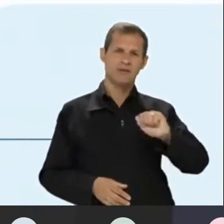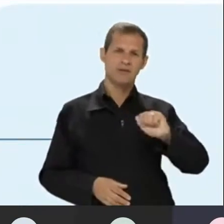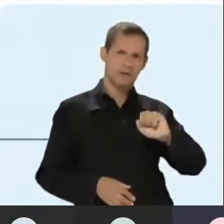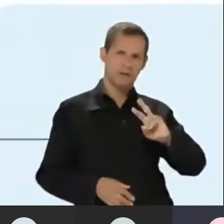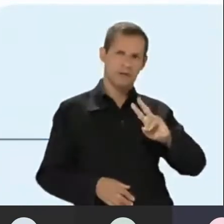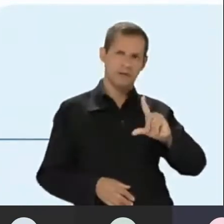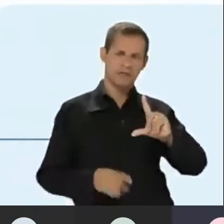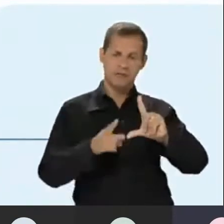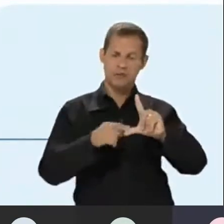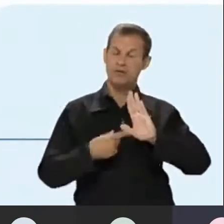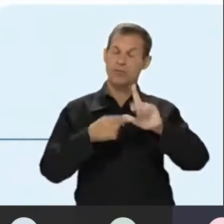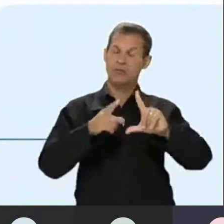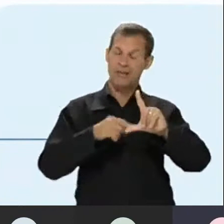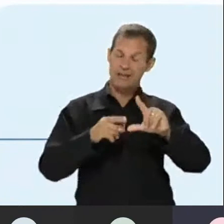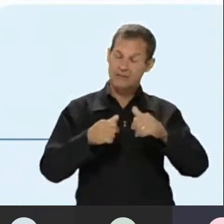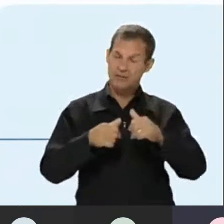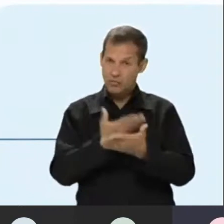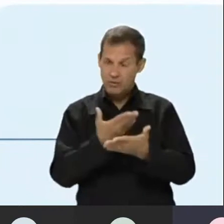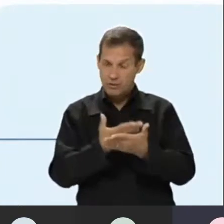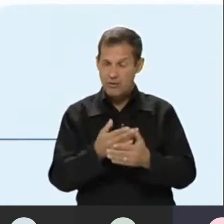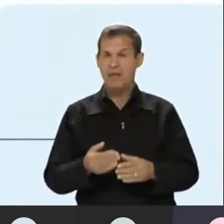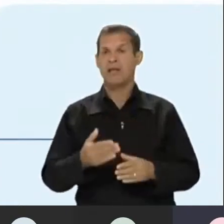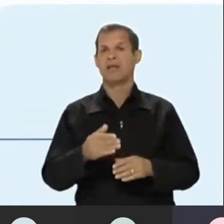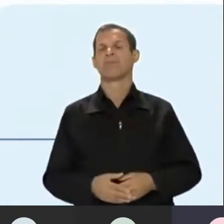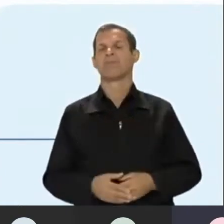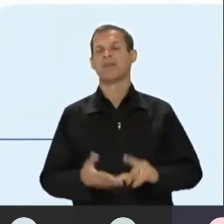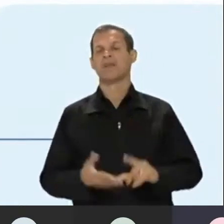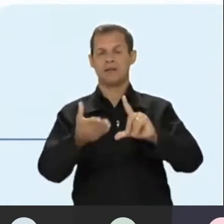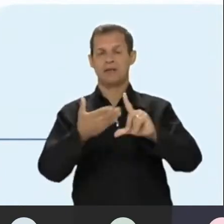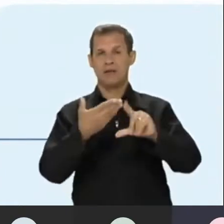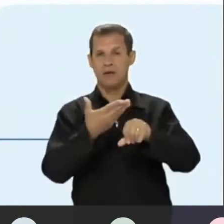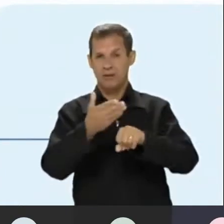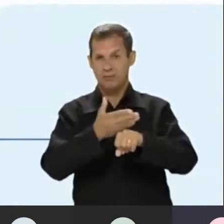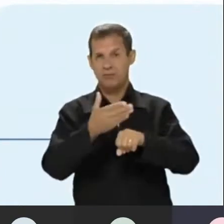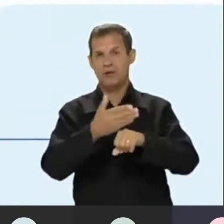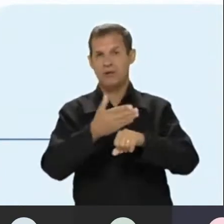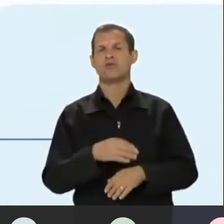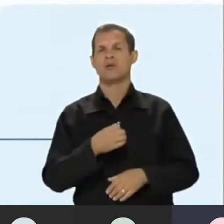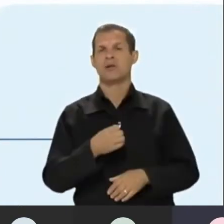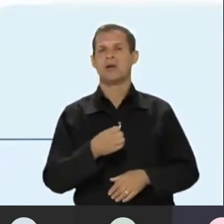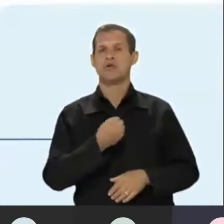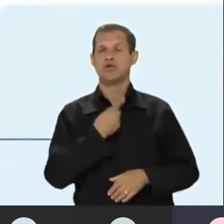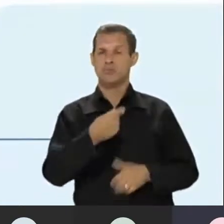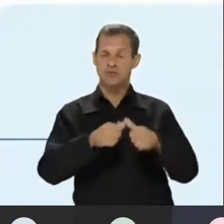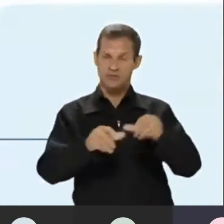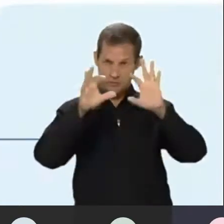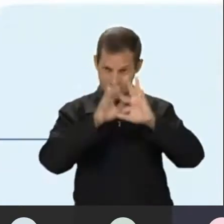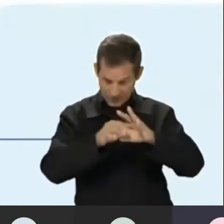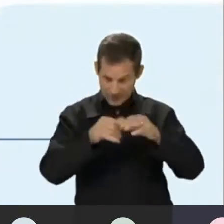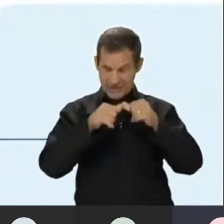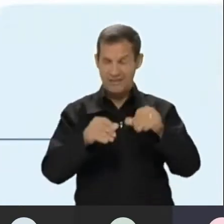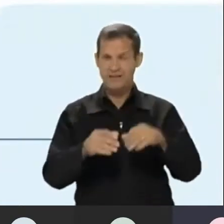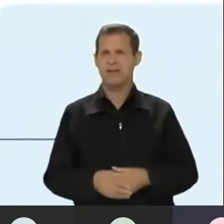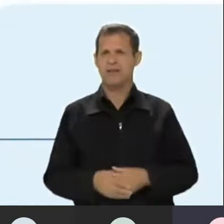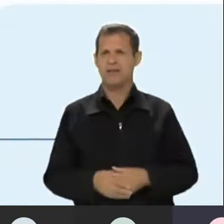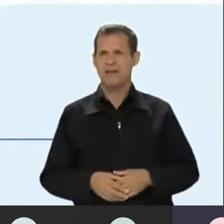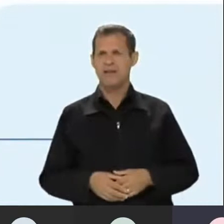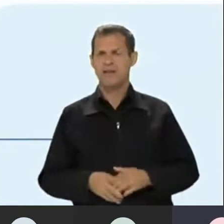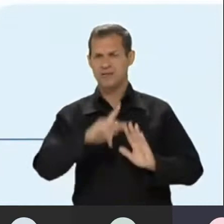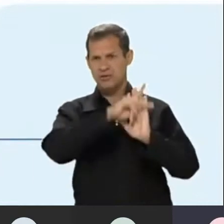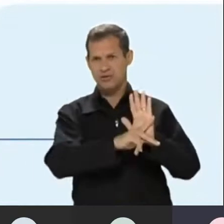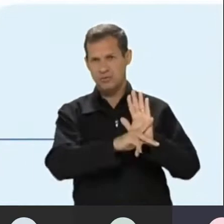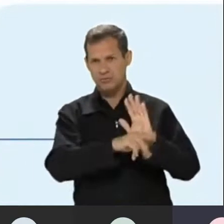para você, são as letras que a gente já estudou na nossa aula prática anterior e que a gente viu que estão relacionadas com essas